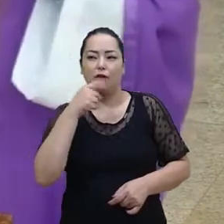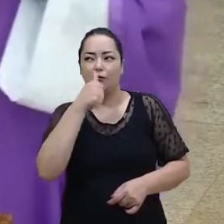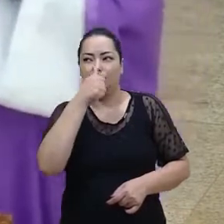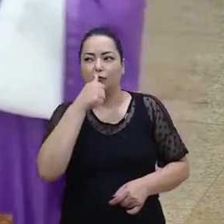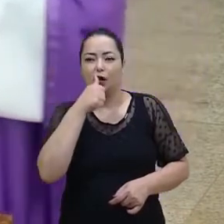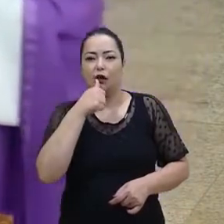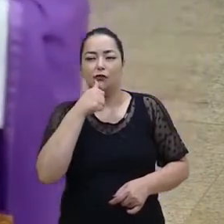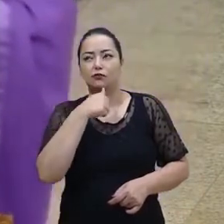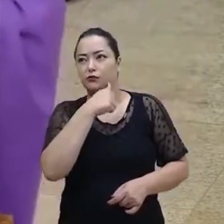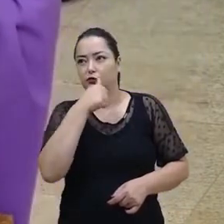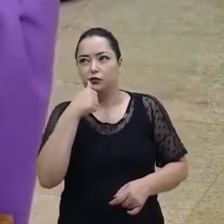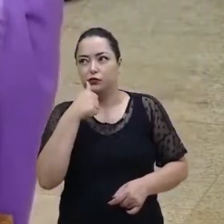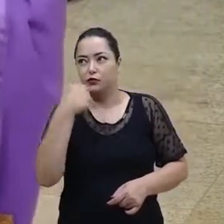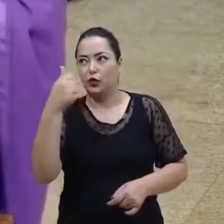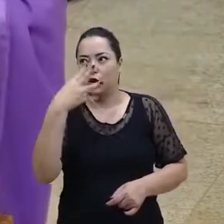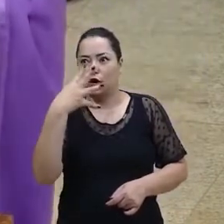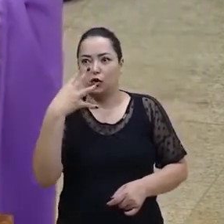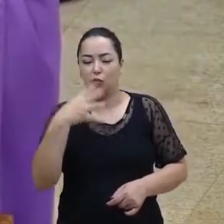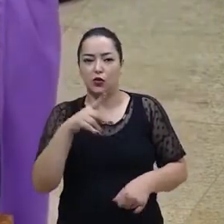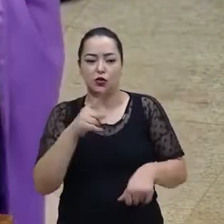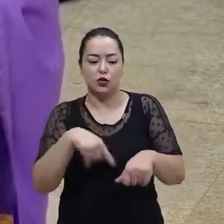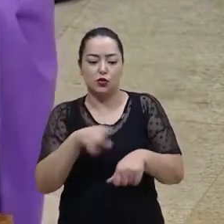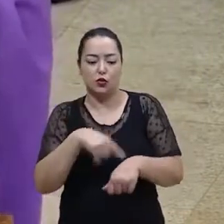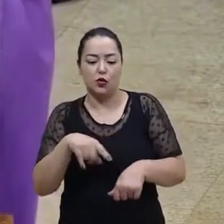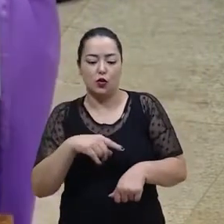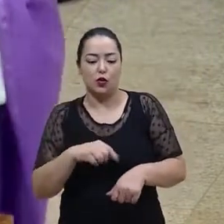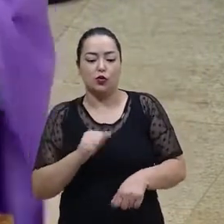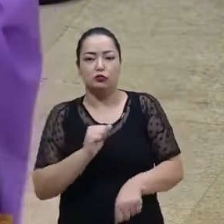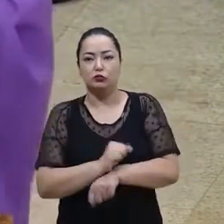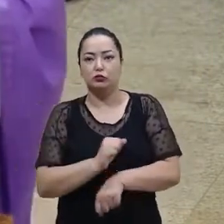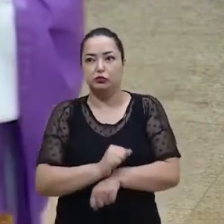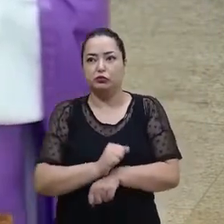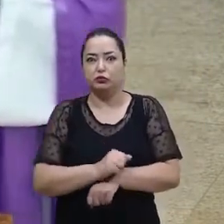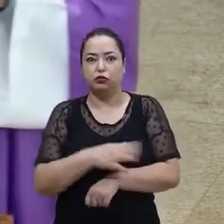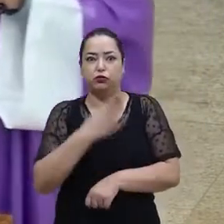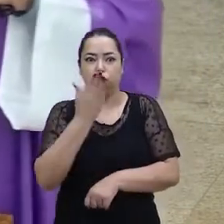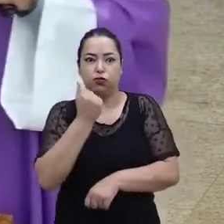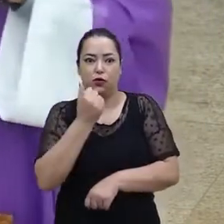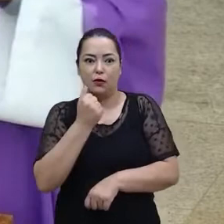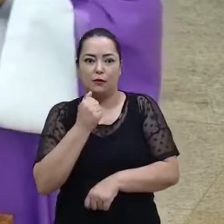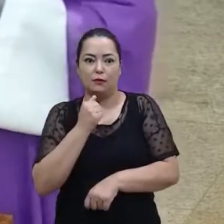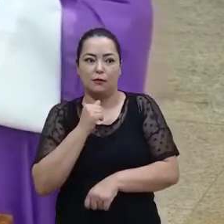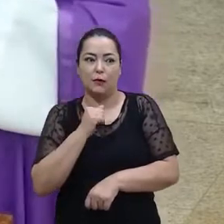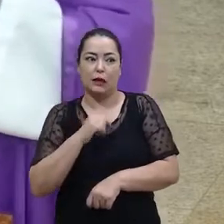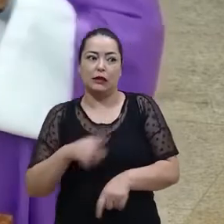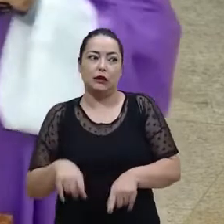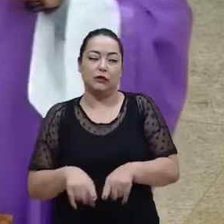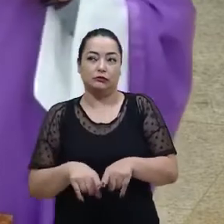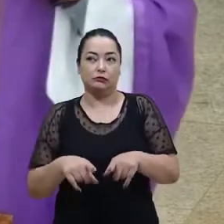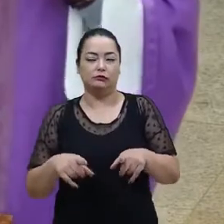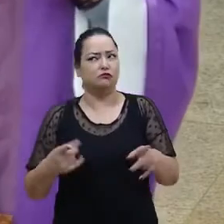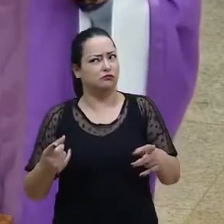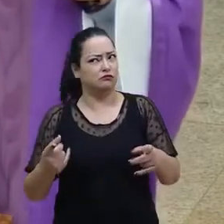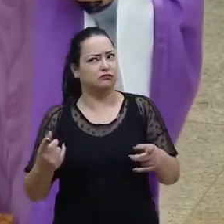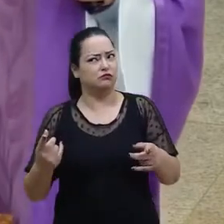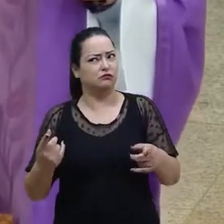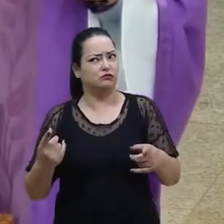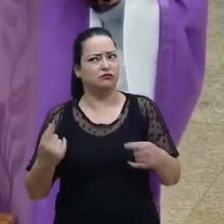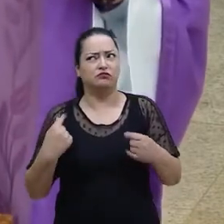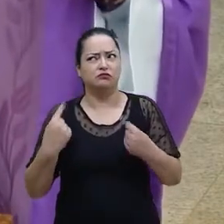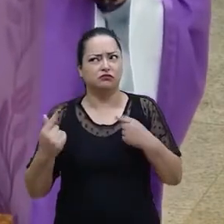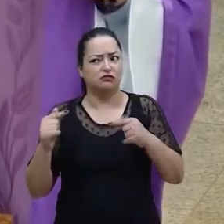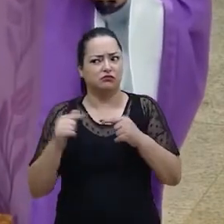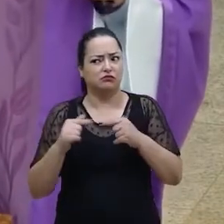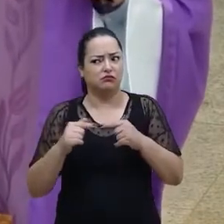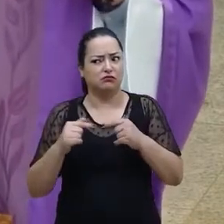diz que Jesus intermitente é bom tudo bem eu acho que é mesmo pode ser mas a gente já fala desejo uma tanto tempo